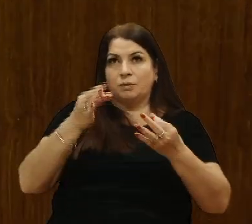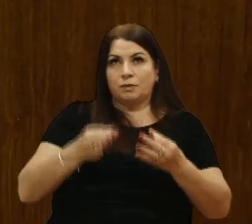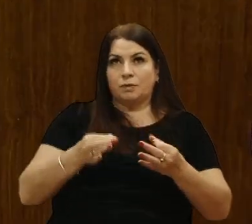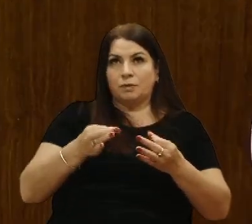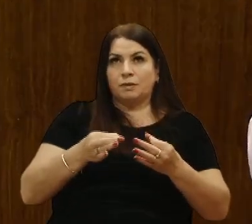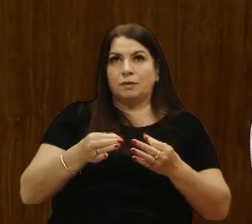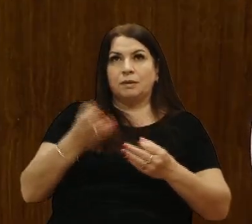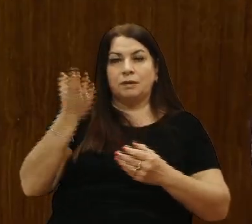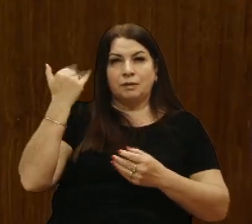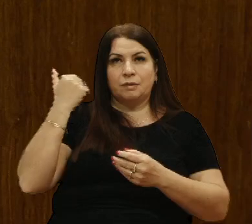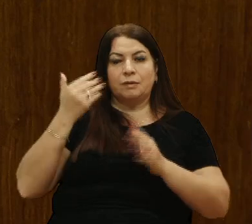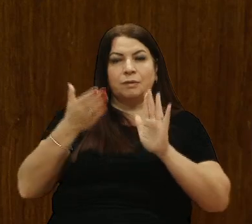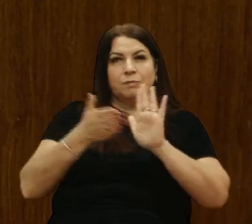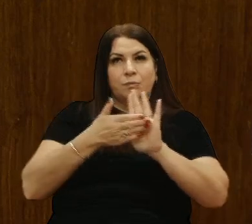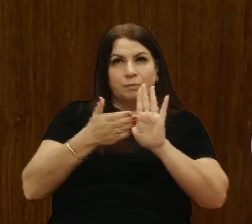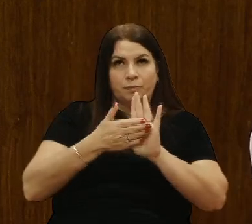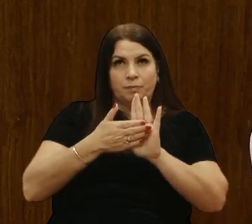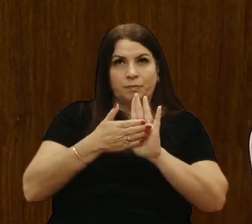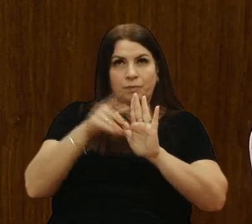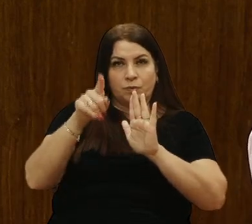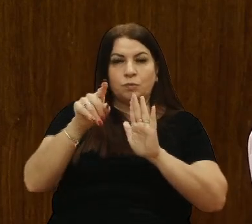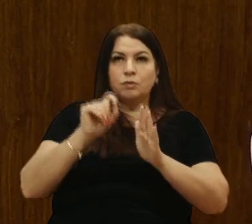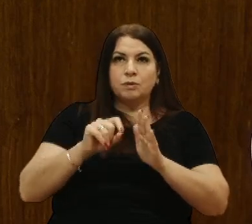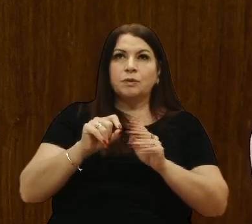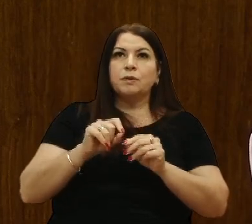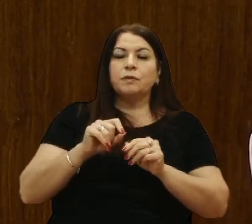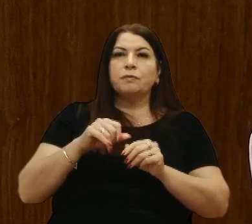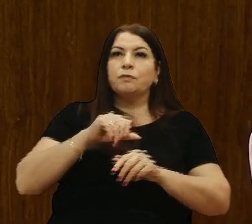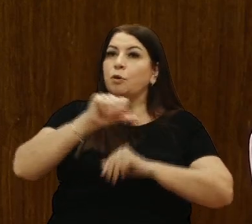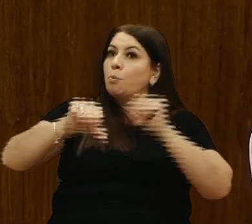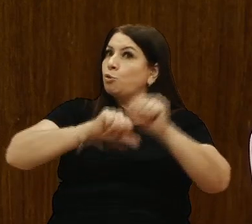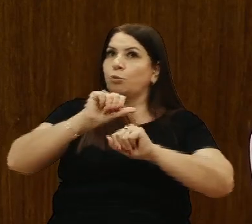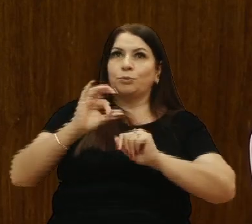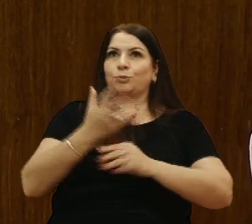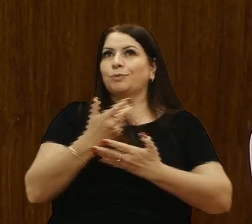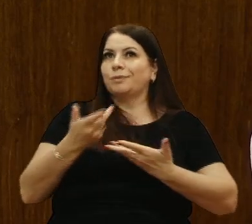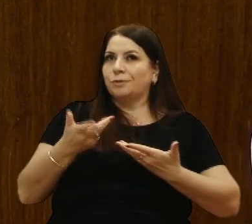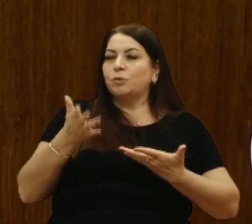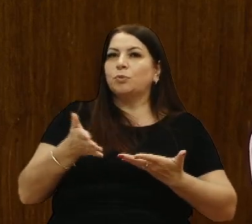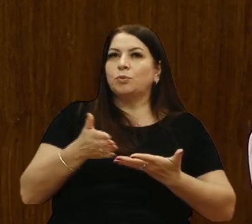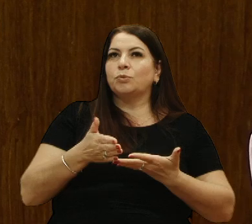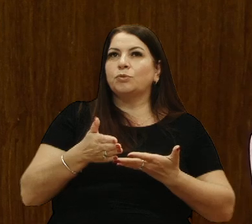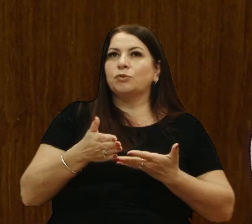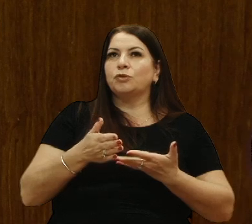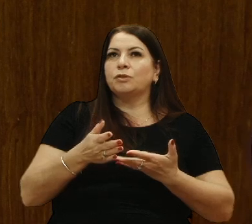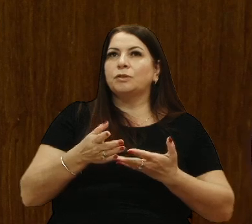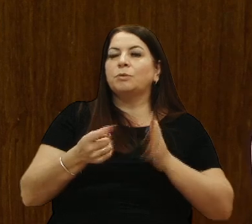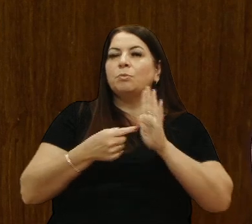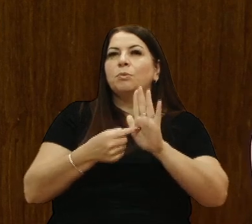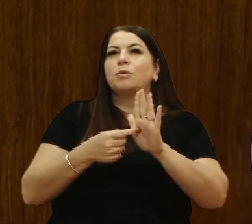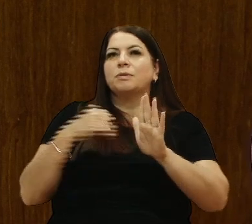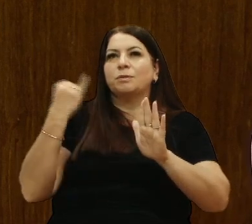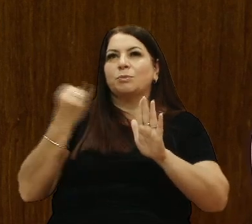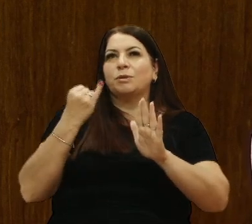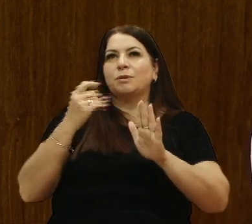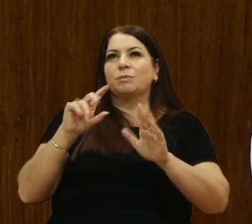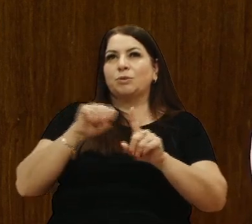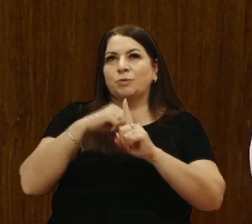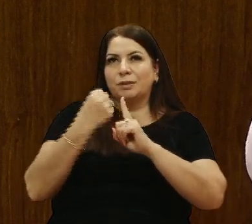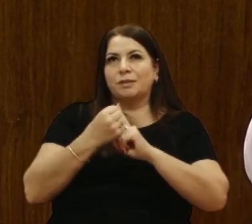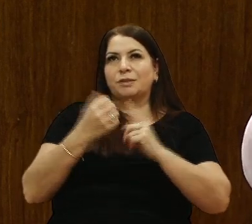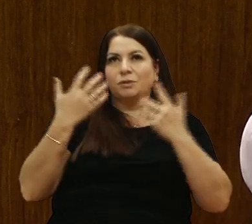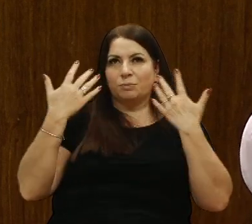que a época, a propositura do senhor foi revolucionária e hoje se demonstra de grande importância para toda a